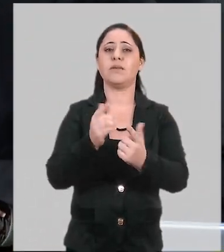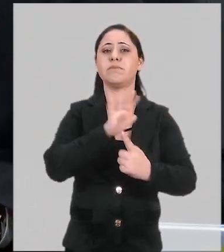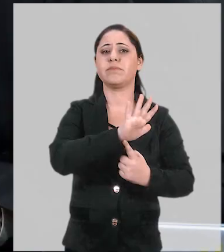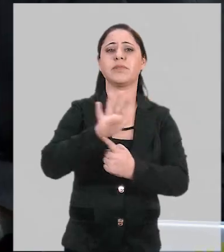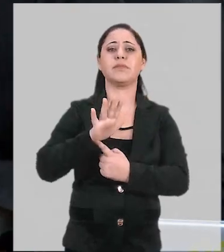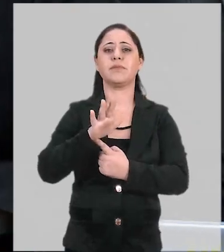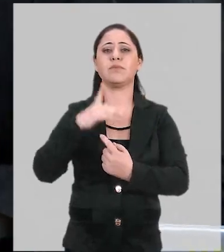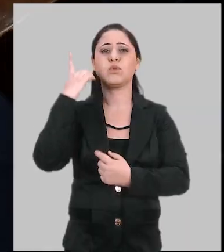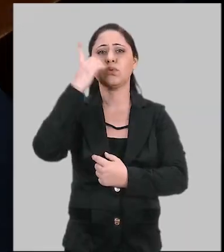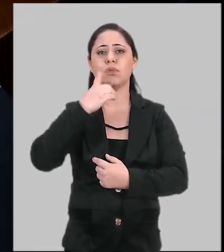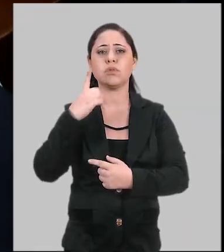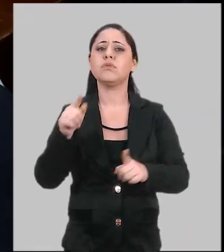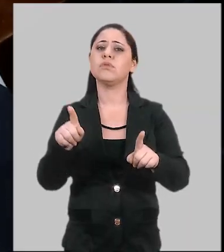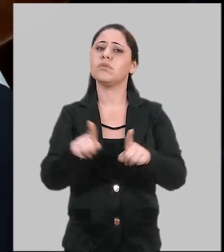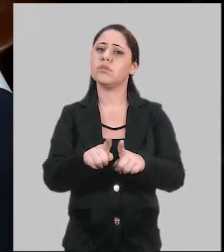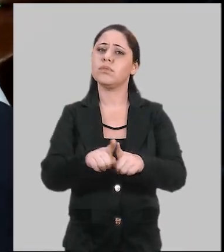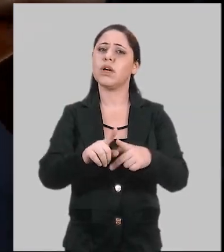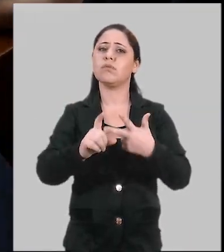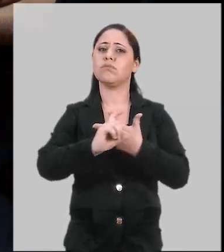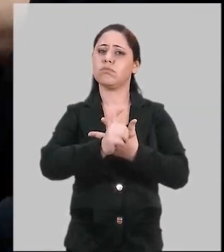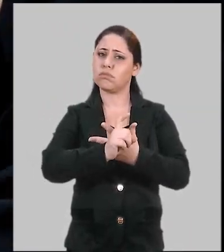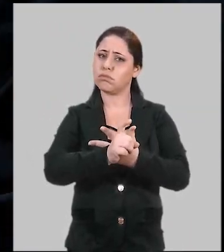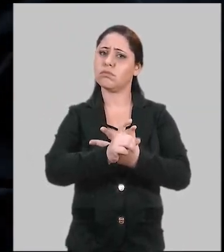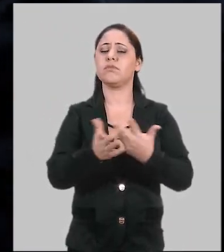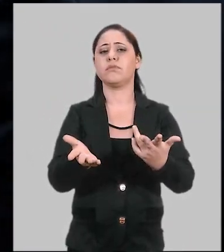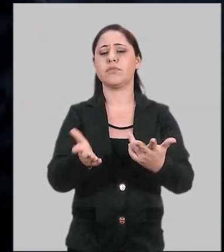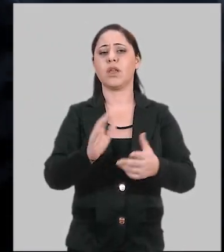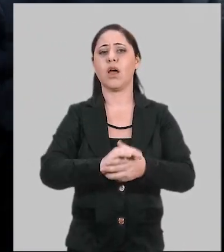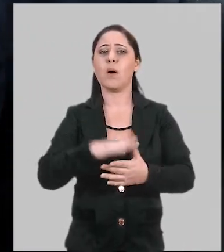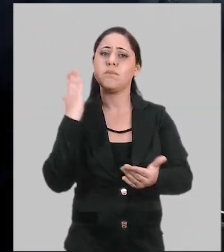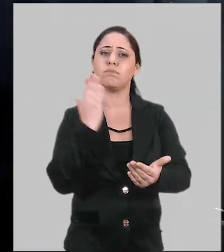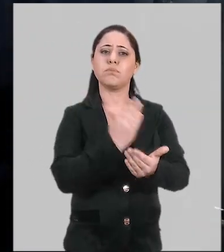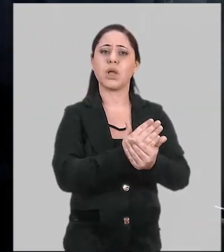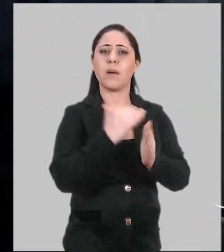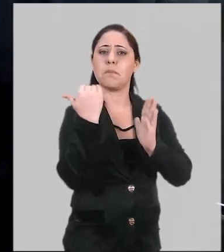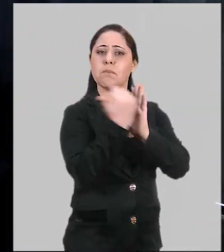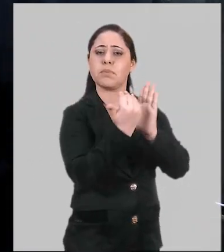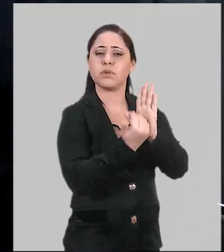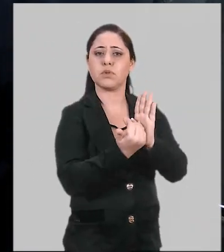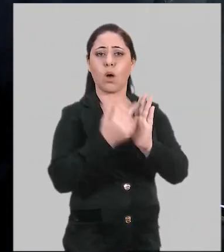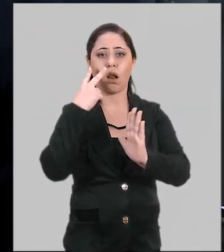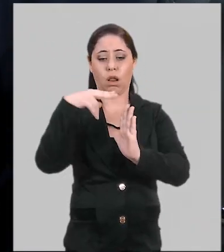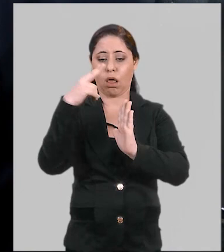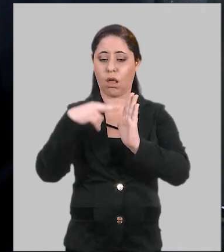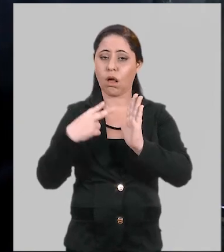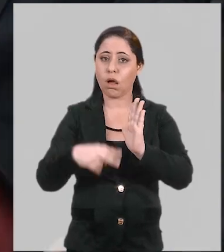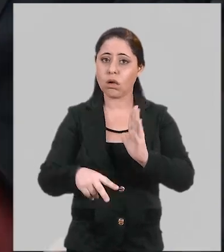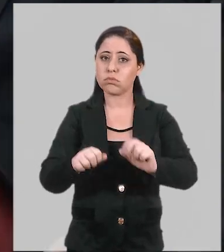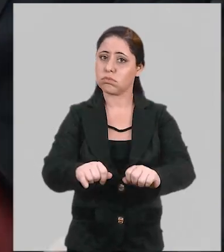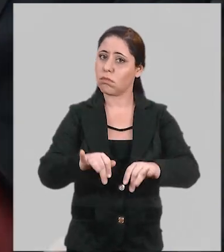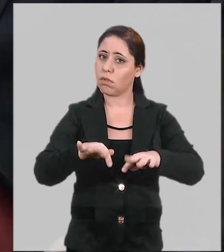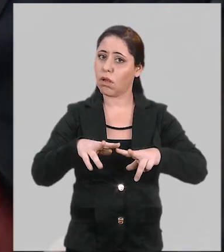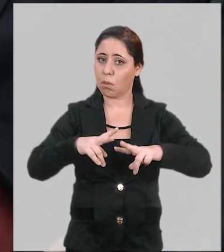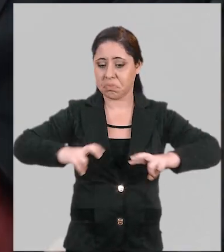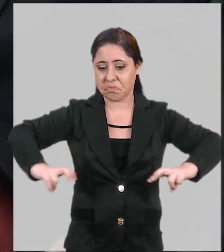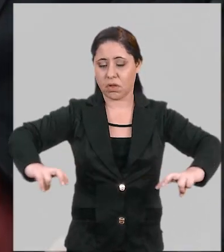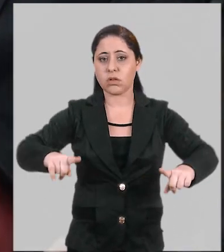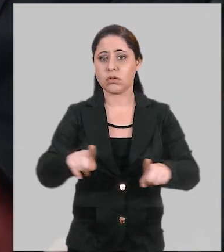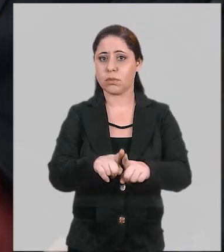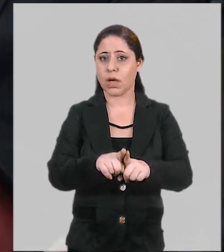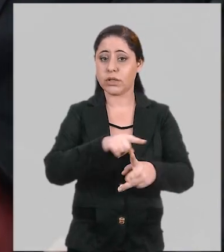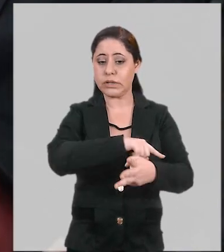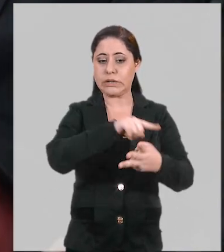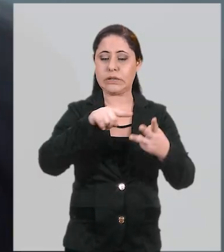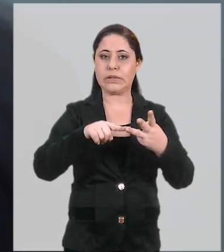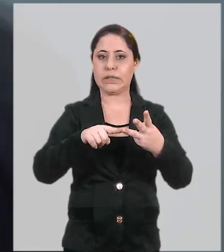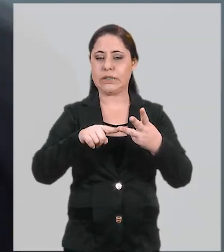pelos parlamentares quanto pelo Executivo. Então, as matérias vêm, os projetos vêm, é feita a leitura em plenário, ela permanece 3